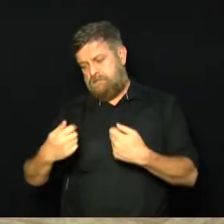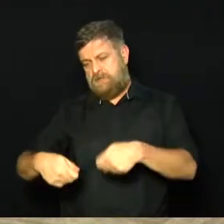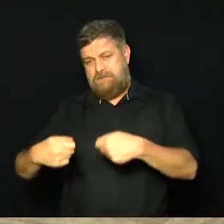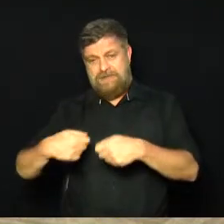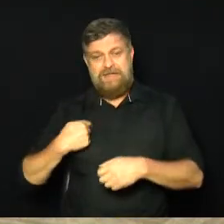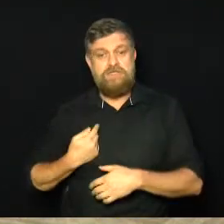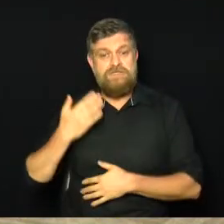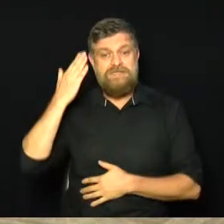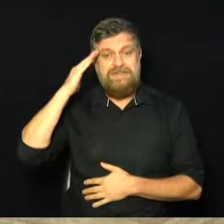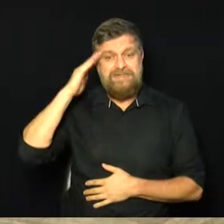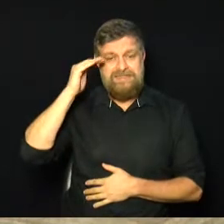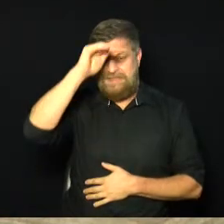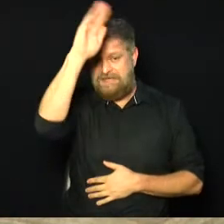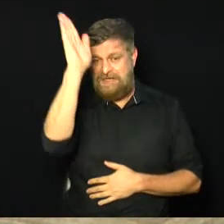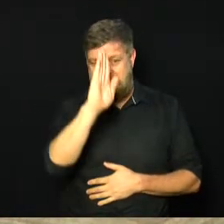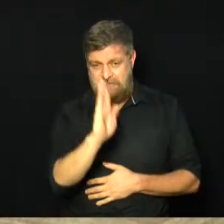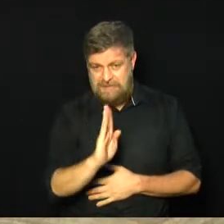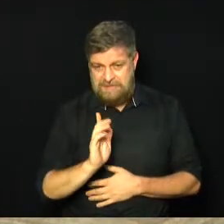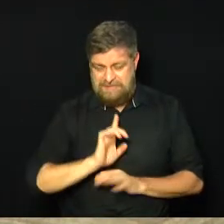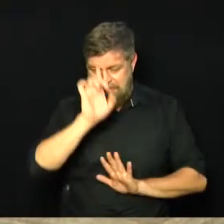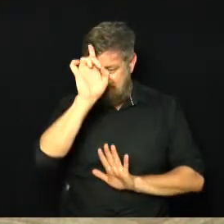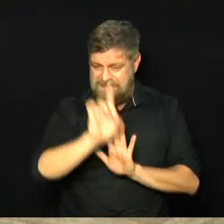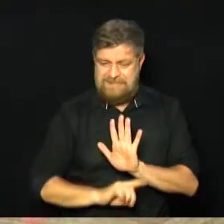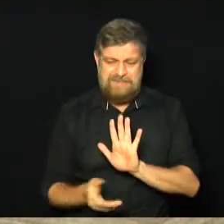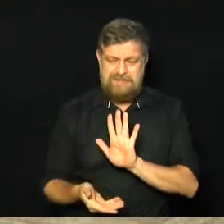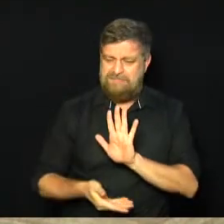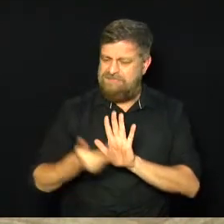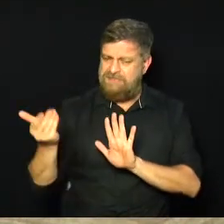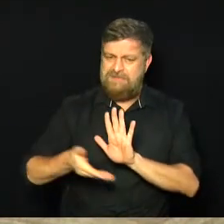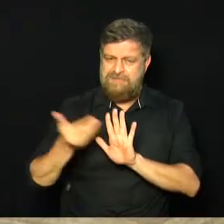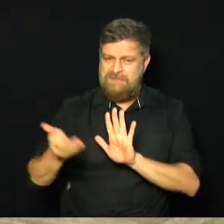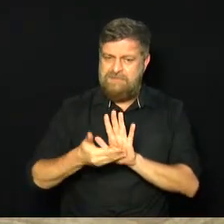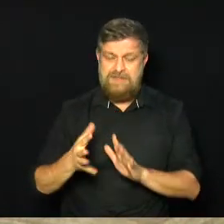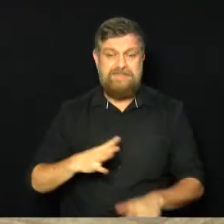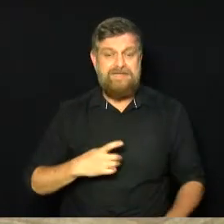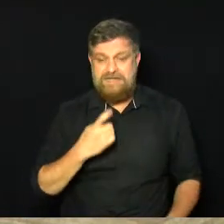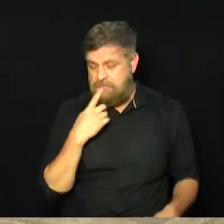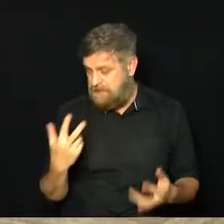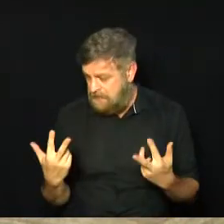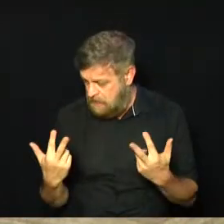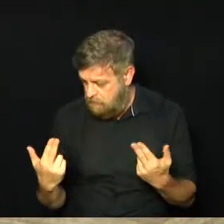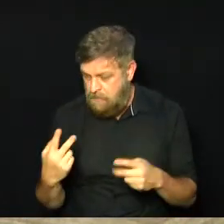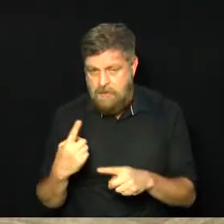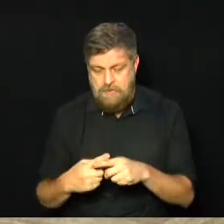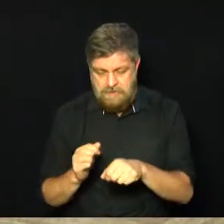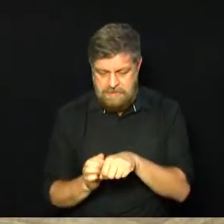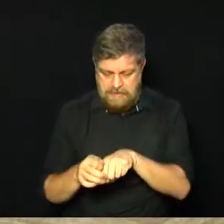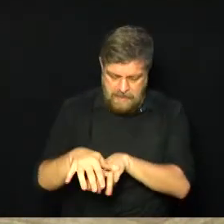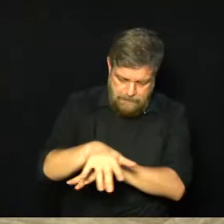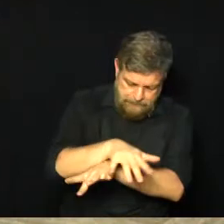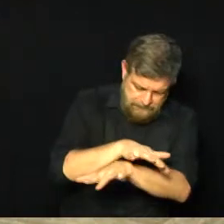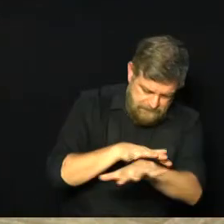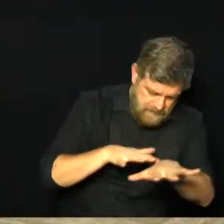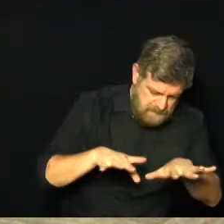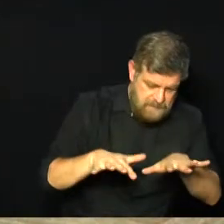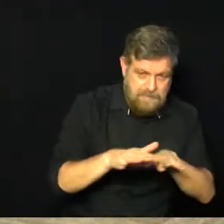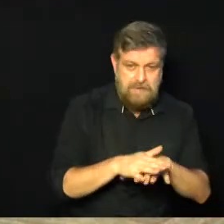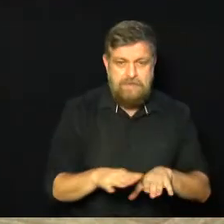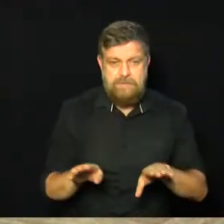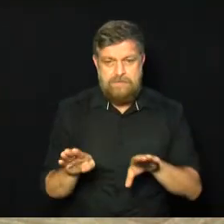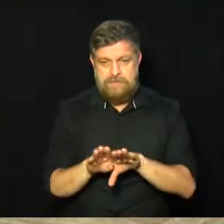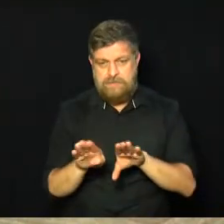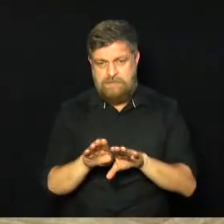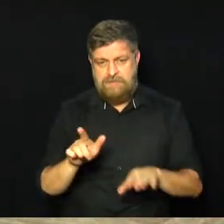entende que no Brasil todo tem vários direitos que estão sendo violados, em Campinas não é diferente, justamente por conta da pandemia,